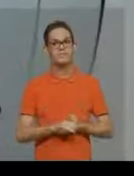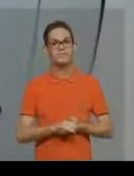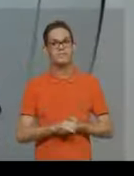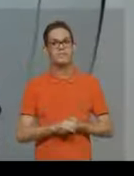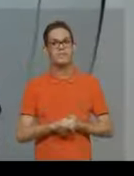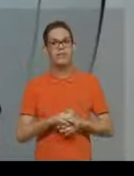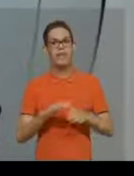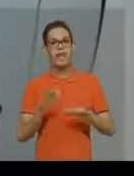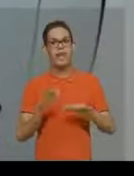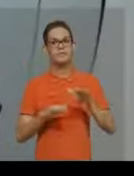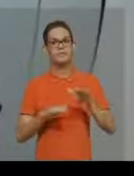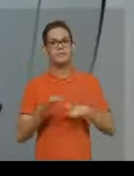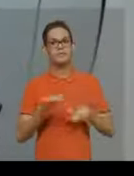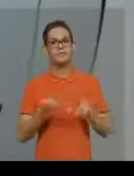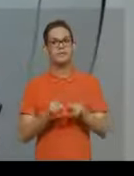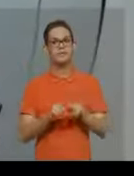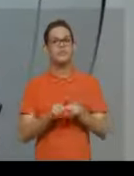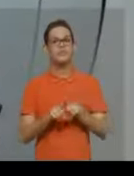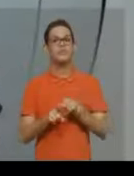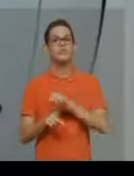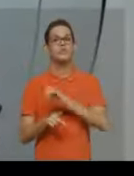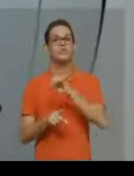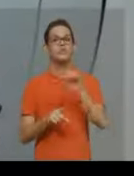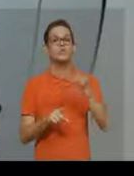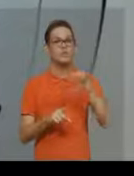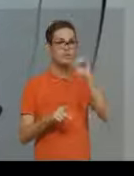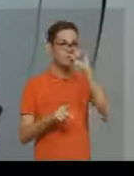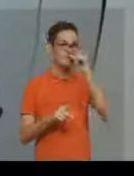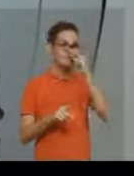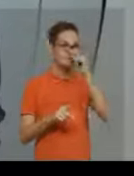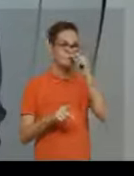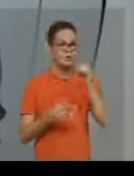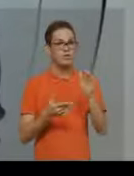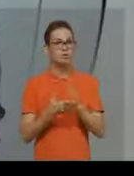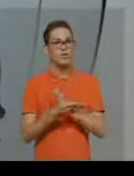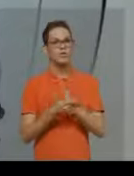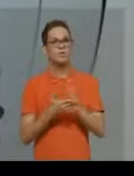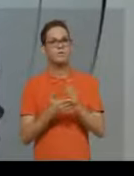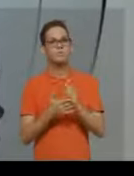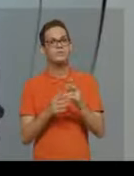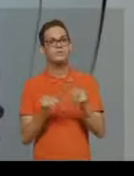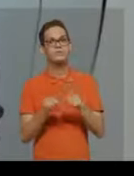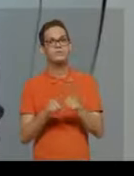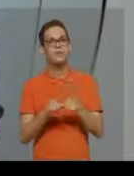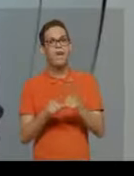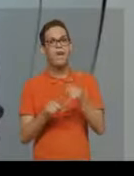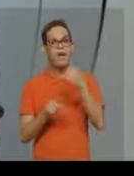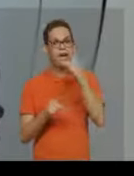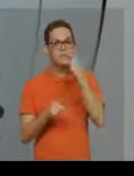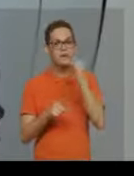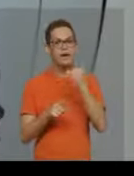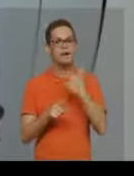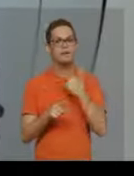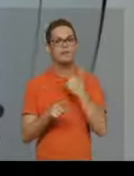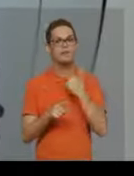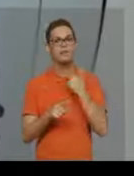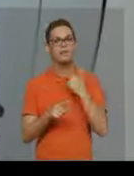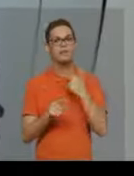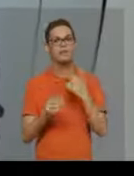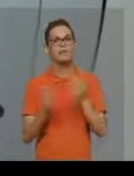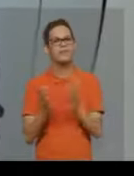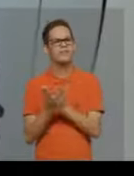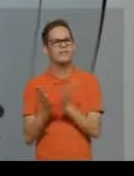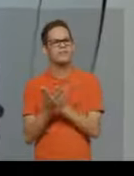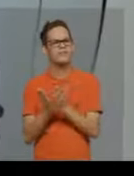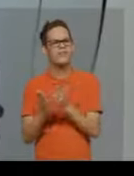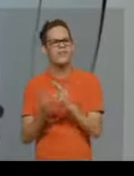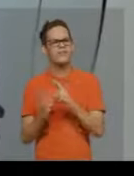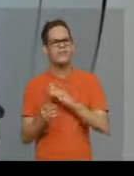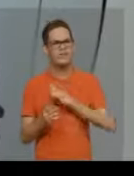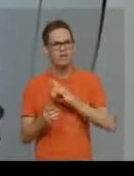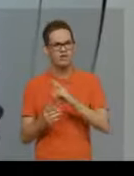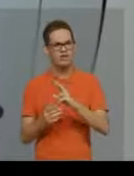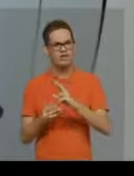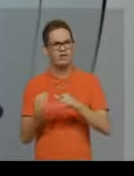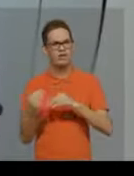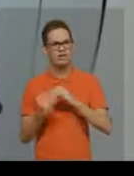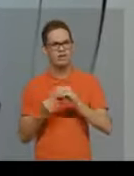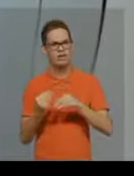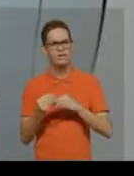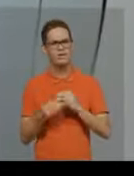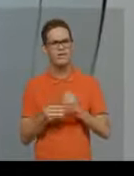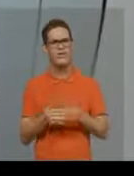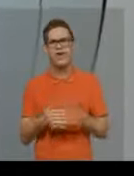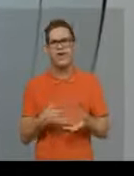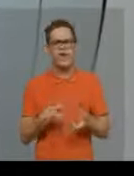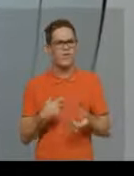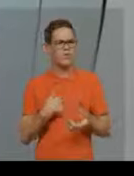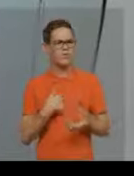às vezes no Halloween que os alunos frequentavam, alguns alunos evangélicos, o pai falava que não podia frequentar. A coisa do diabo, não sei o que, não podia.